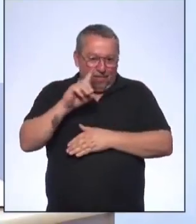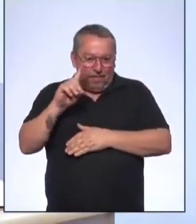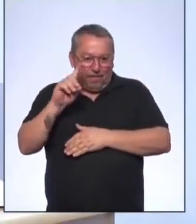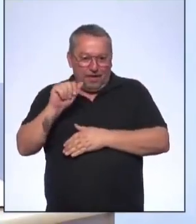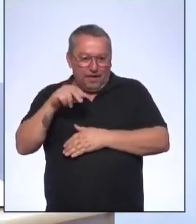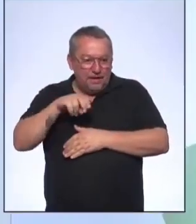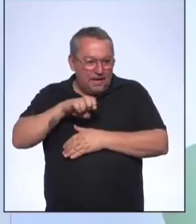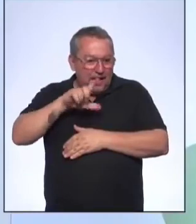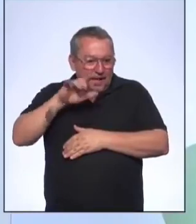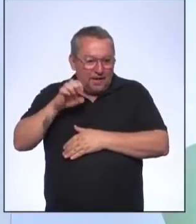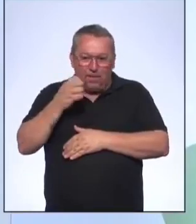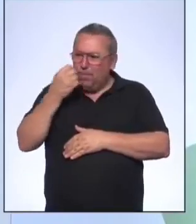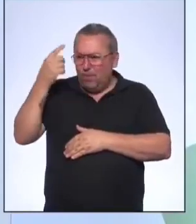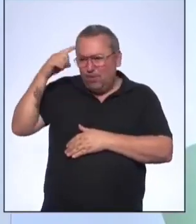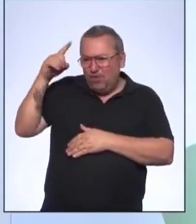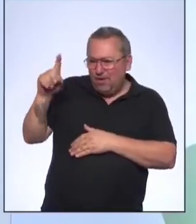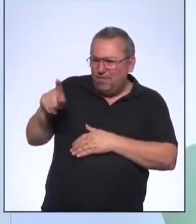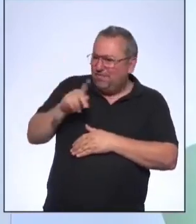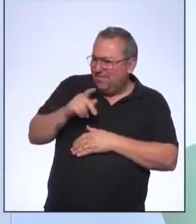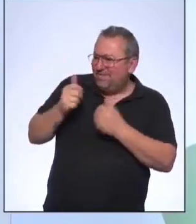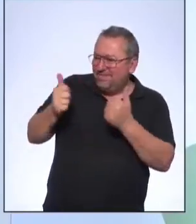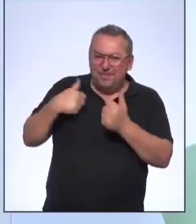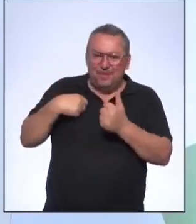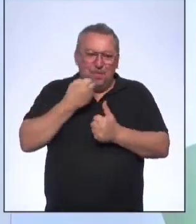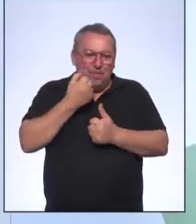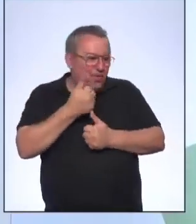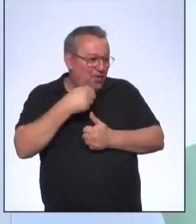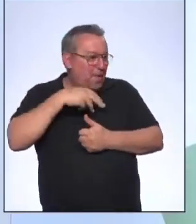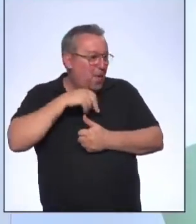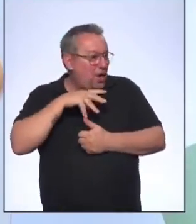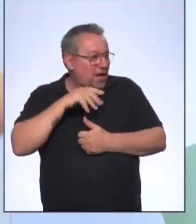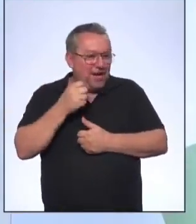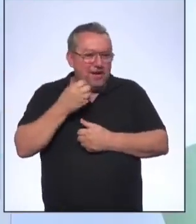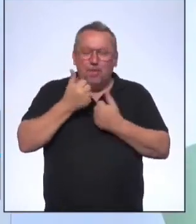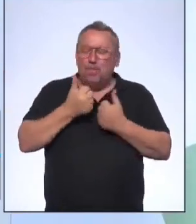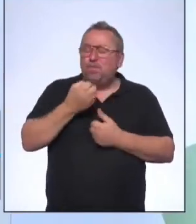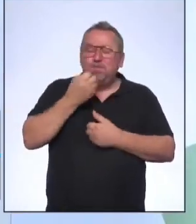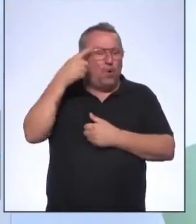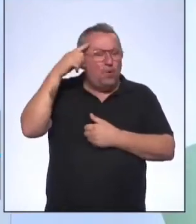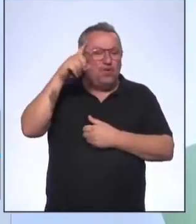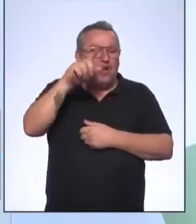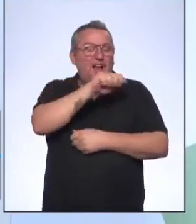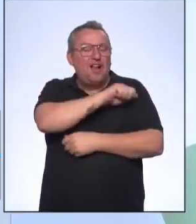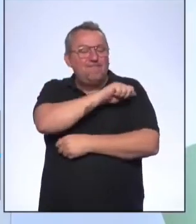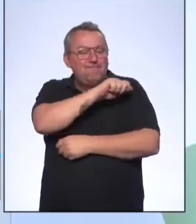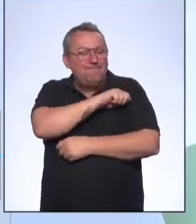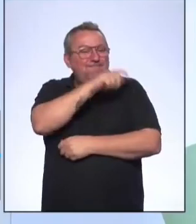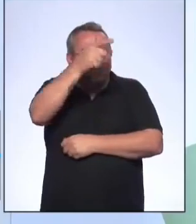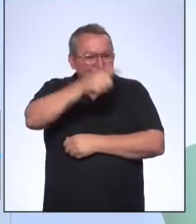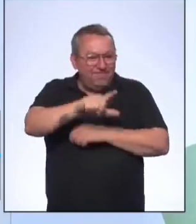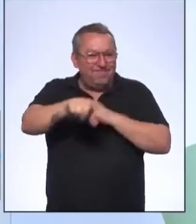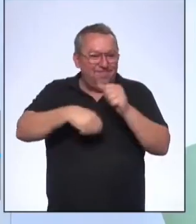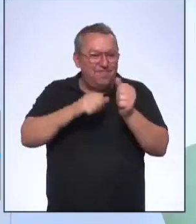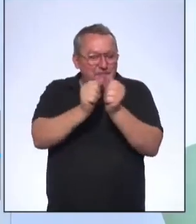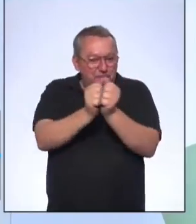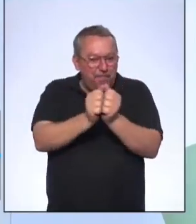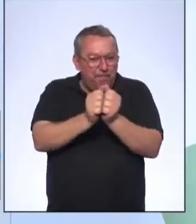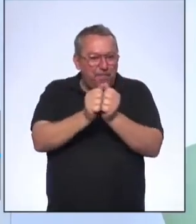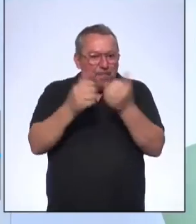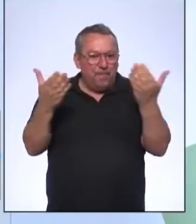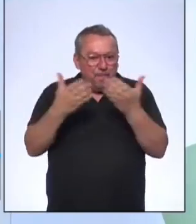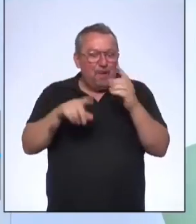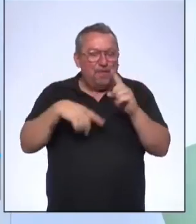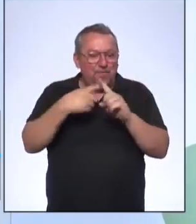Daniele. Bom dia, professora. Bom dia, Mônica, tudo bem? Tudo. Bom dia, alunos. Mais uma vez juntos, né? Eu acho que agora a gente vai ficar